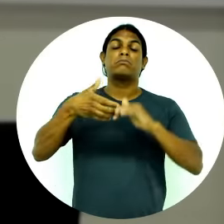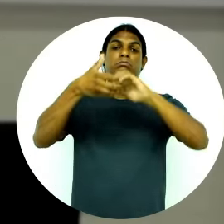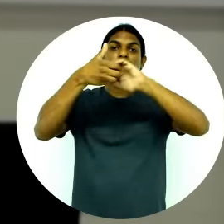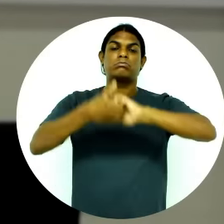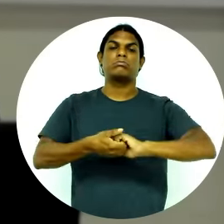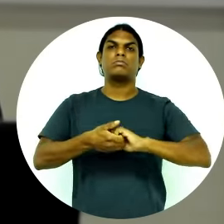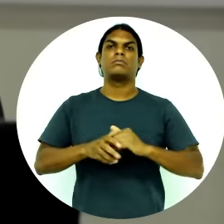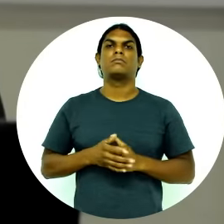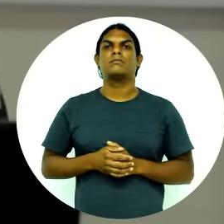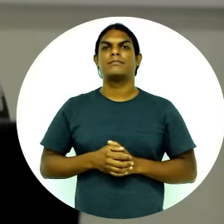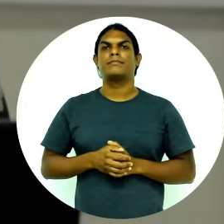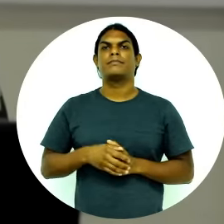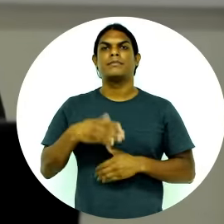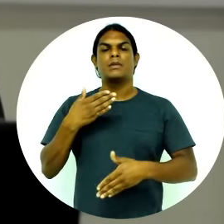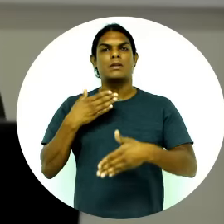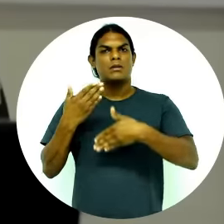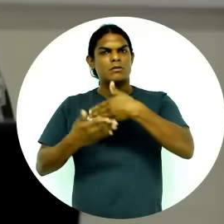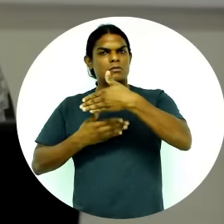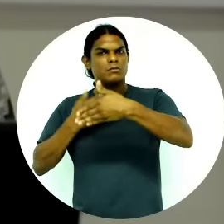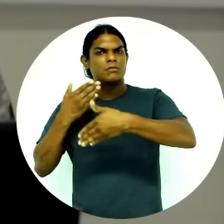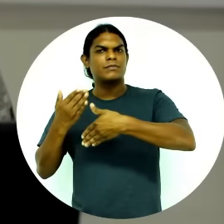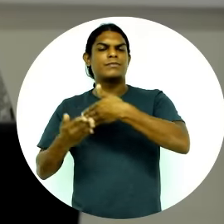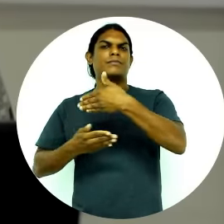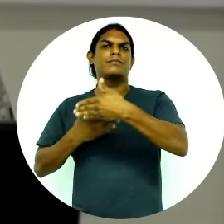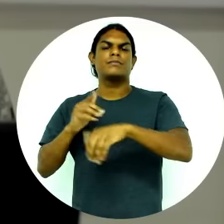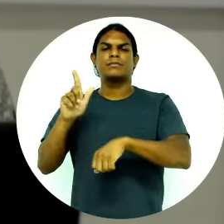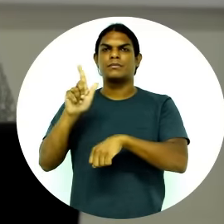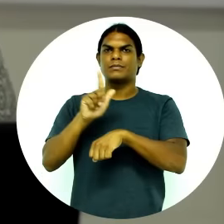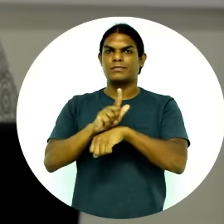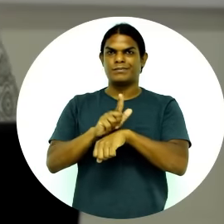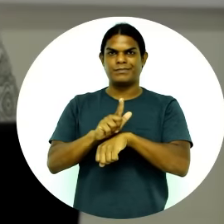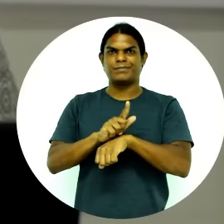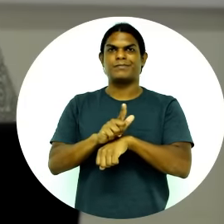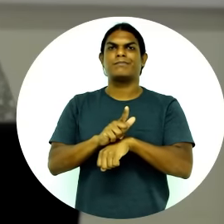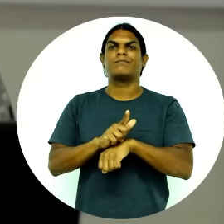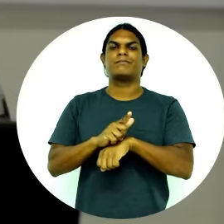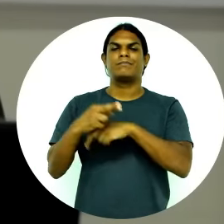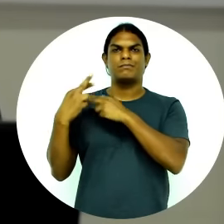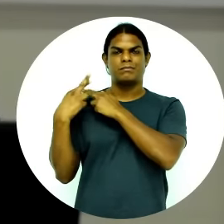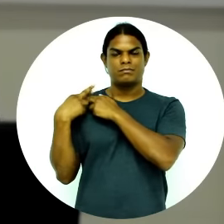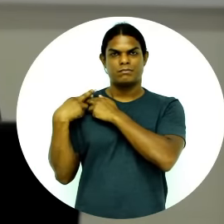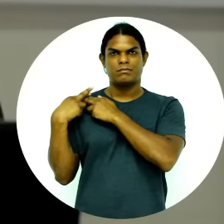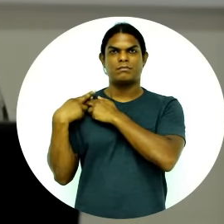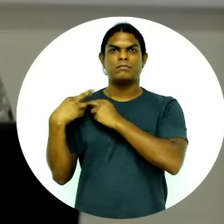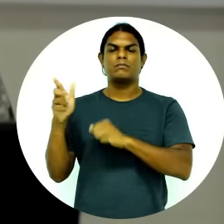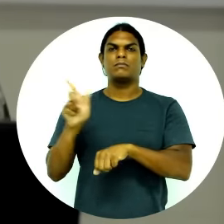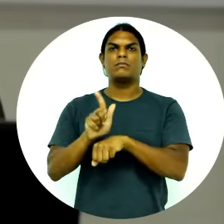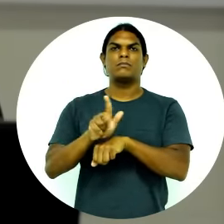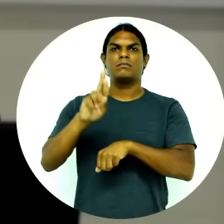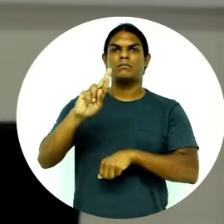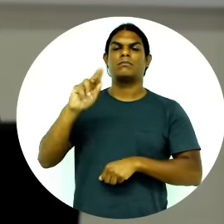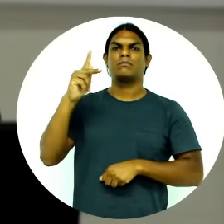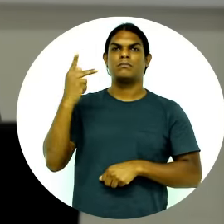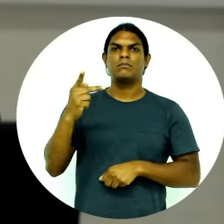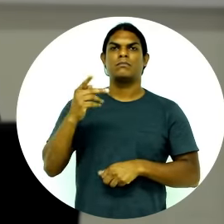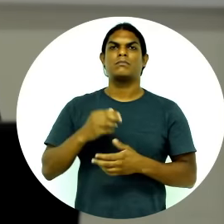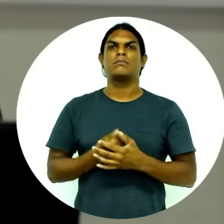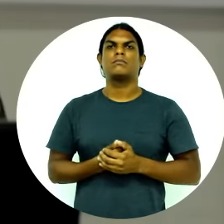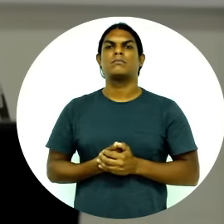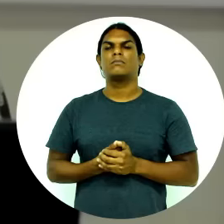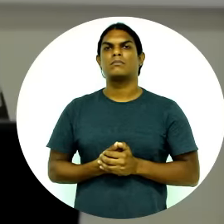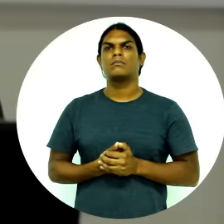Vantagens e desvantagens. Vantagem: envolve responsabilidade do gerente que avalia em função dos recursos